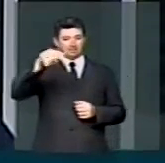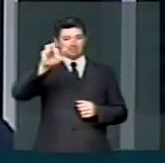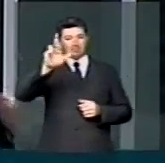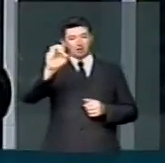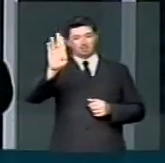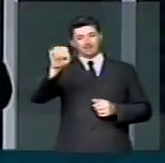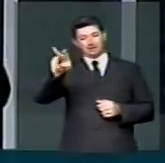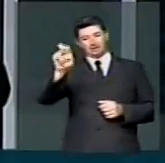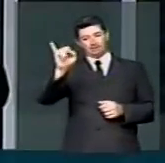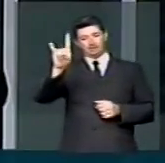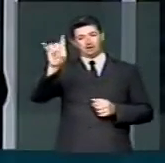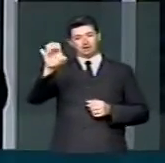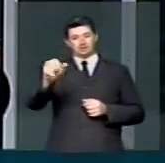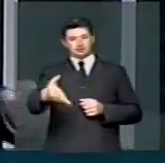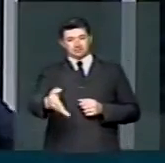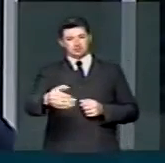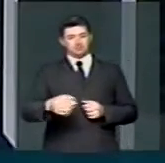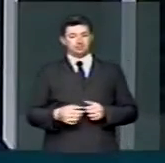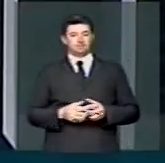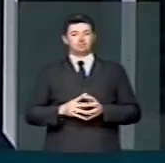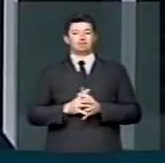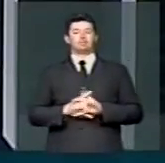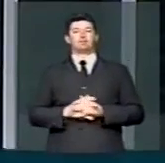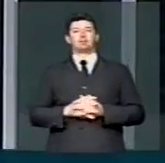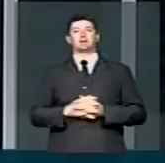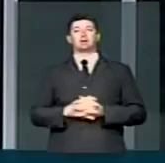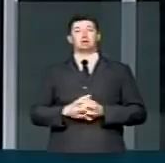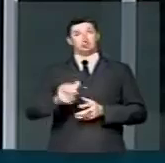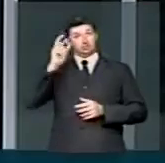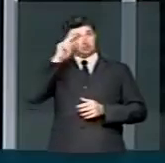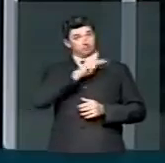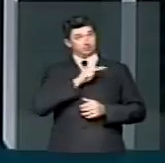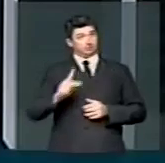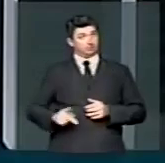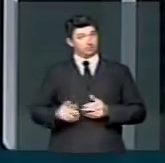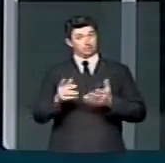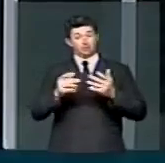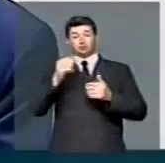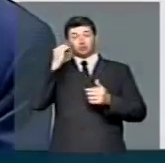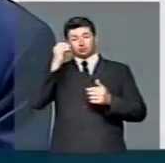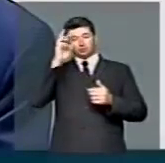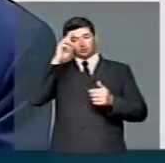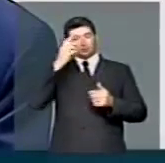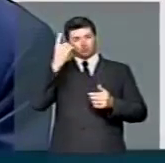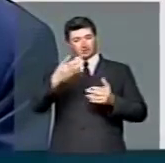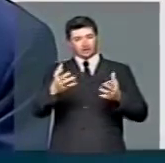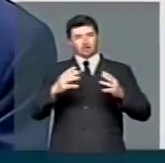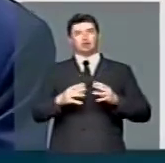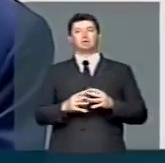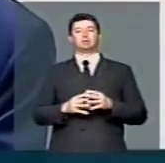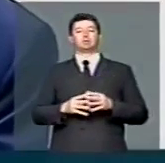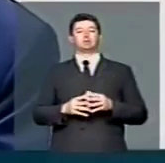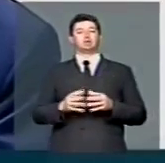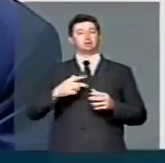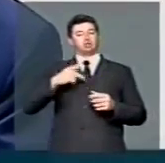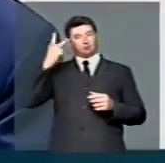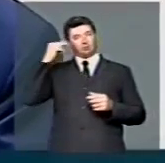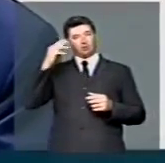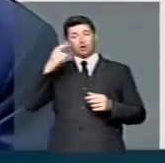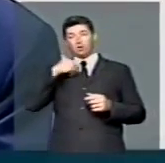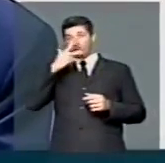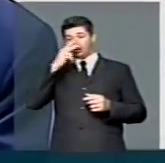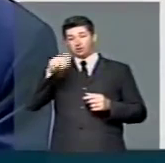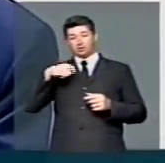Benevides, que muito me honra. Nobre deputado Paulo Pimenta, Vossa Excelência faz essas considerações. Eu, naturalmente, acho que